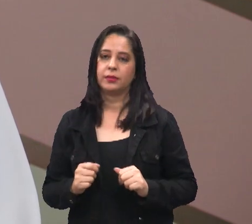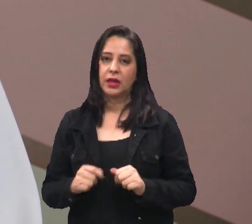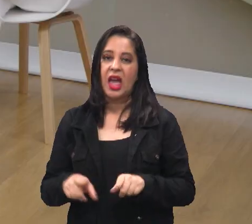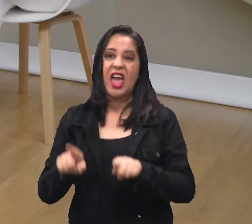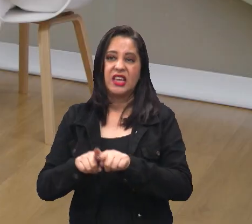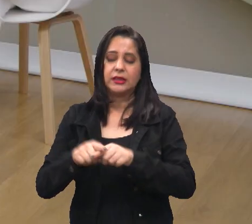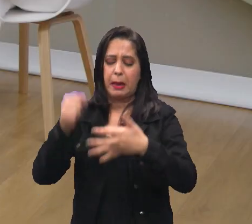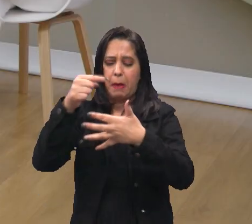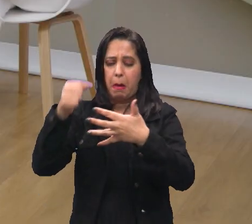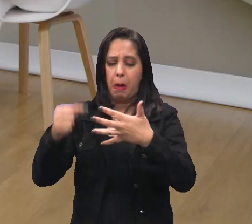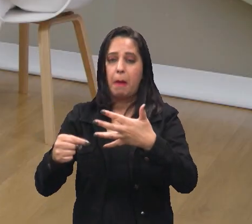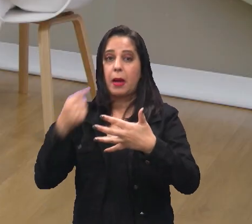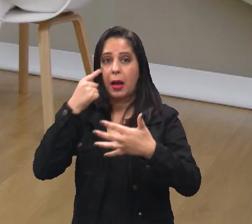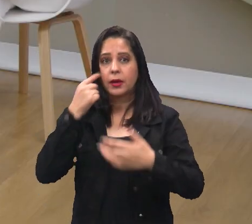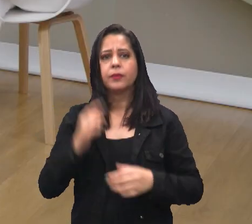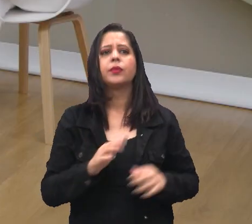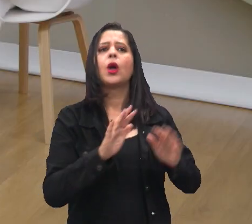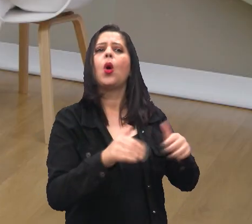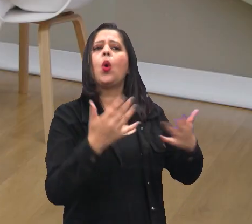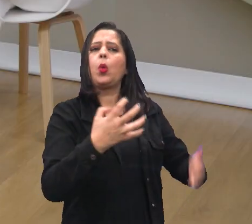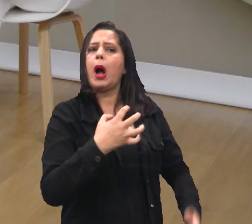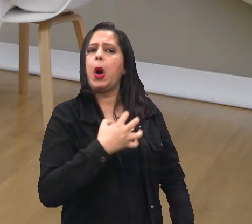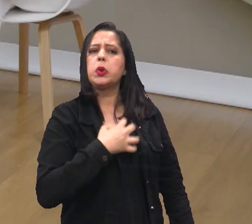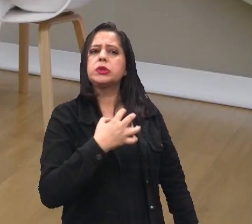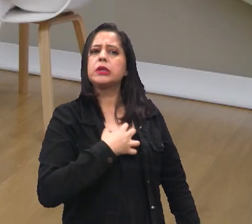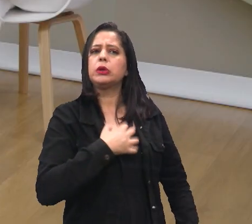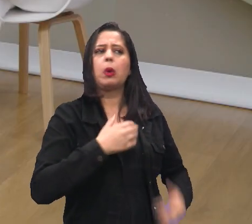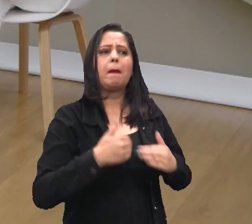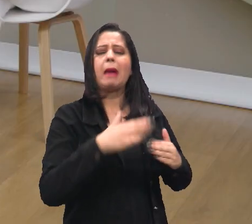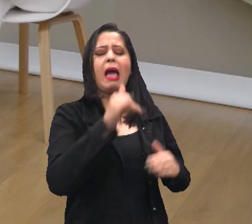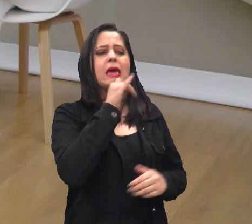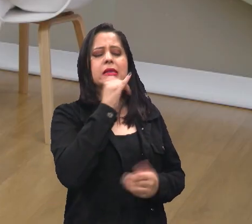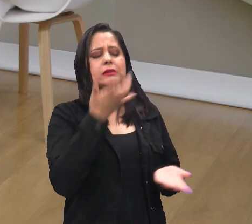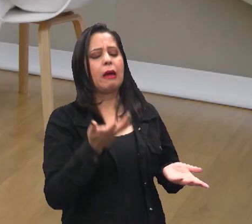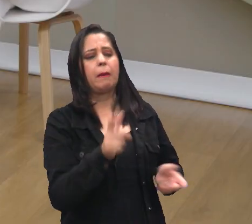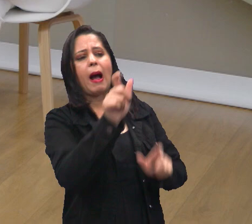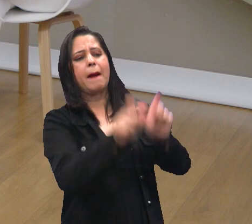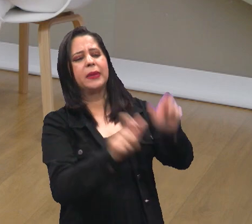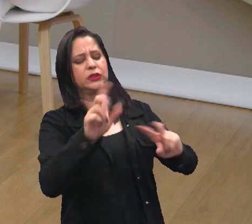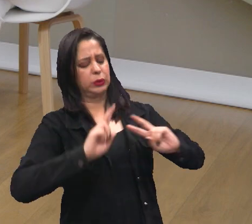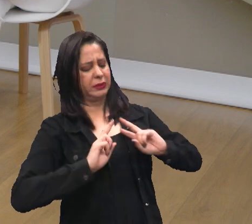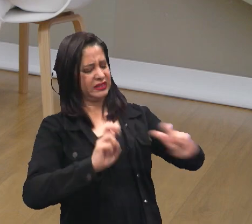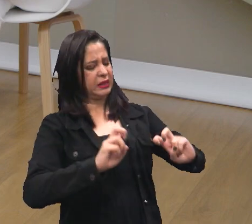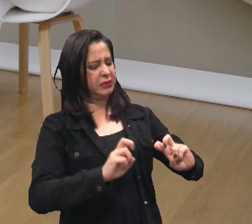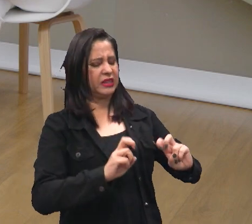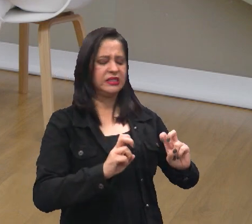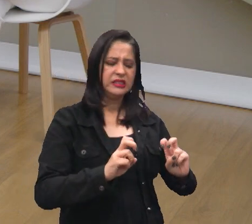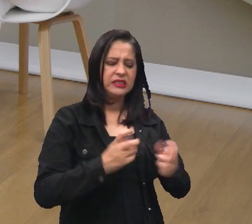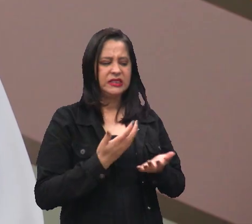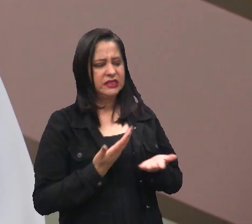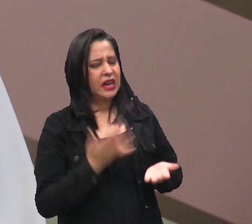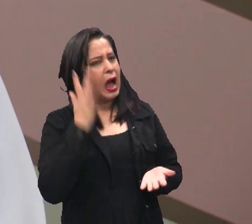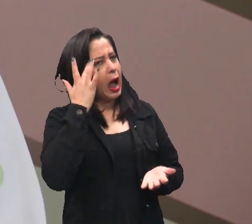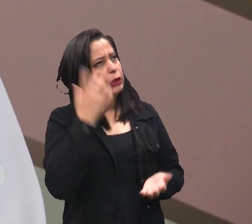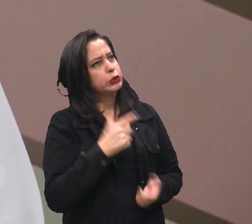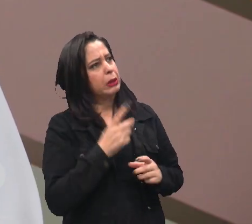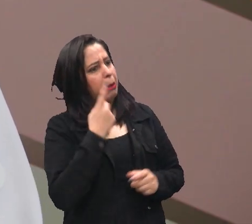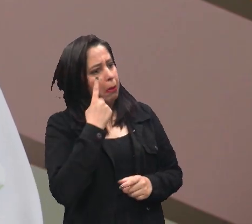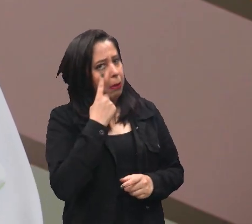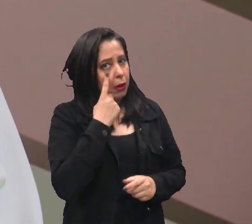anemia. Entendi. Quais são os sintomas mais comuns? Como que uma pessoa pode desconfiar que de repente ela pode estar com anemia? O principal